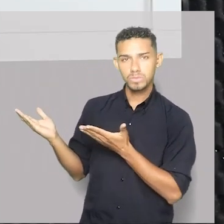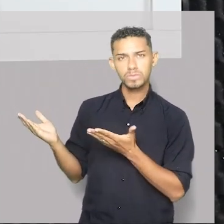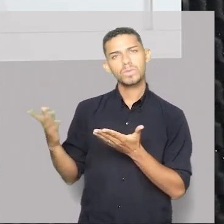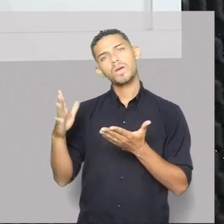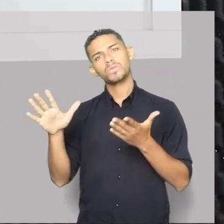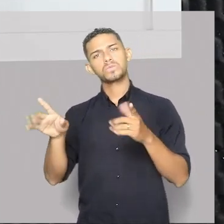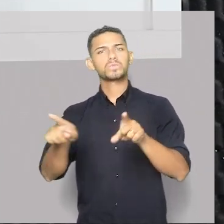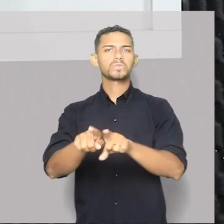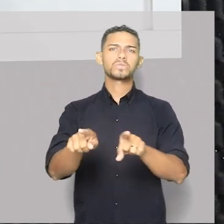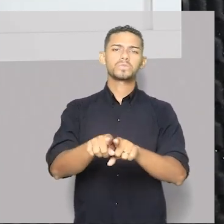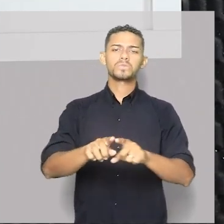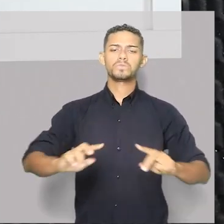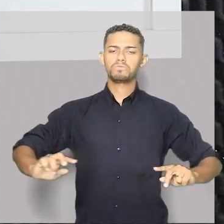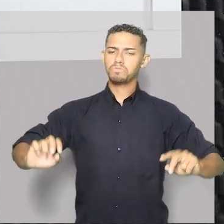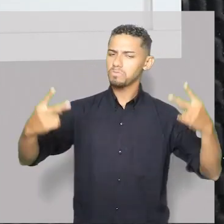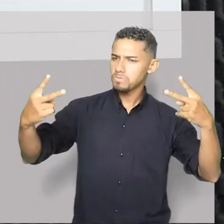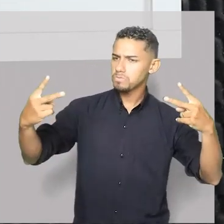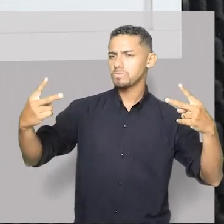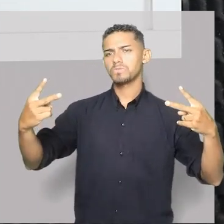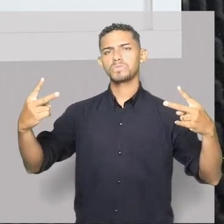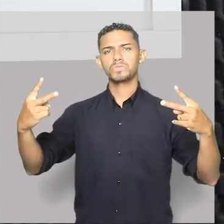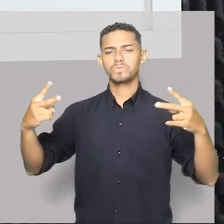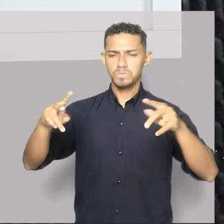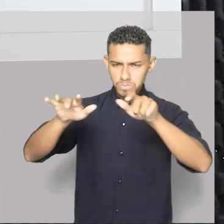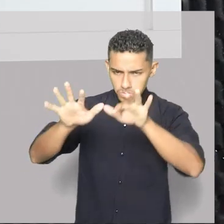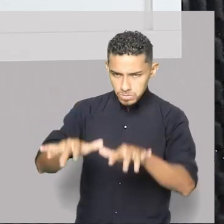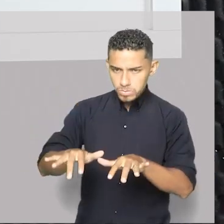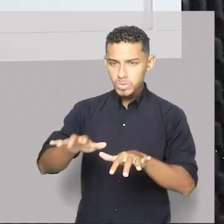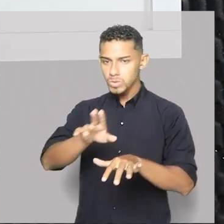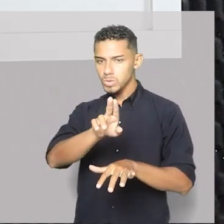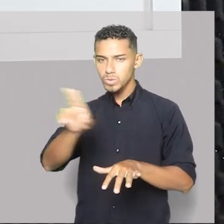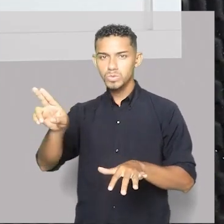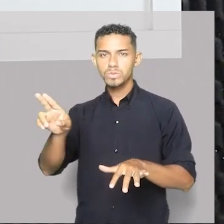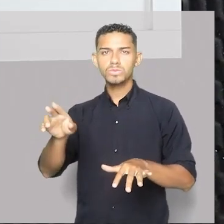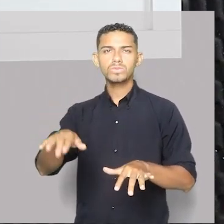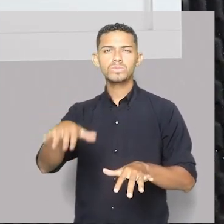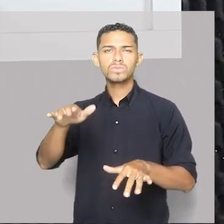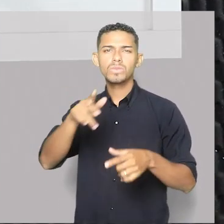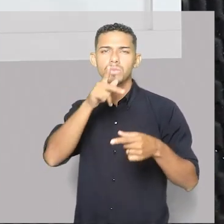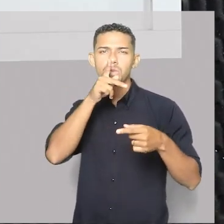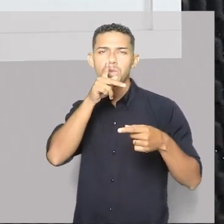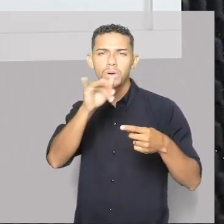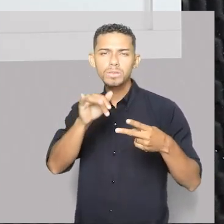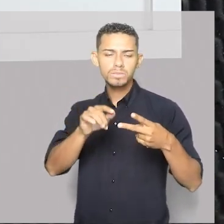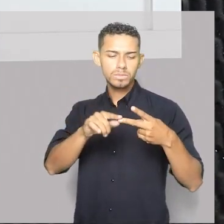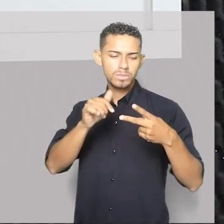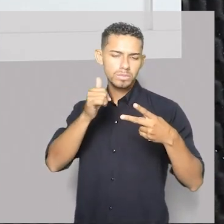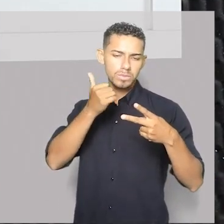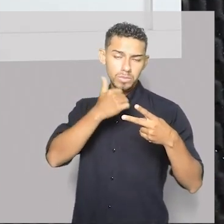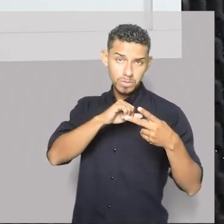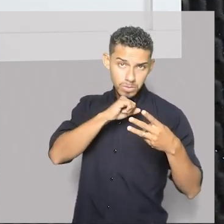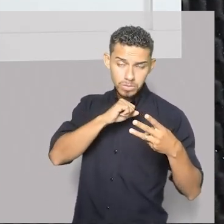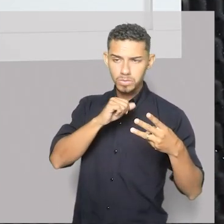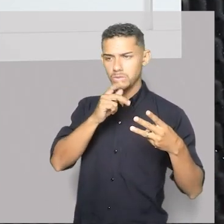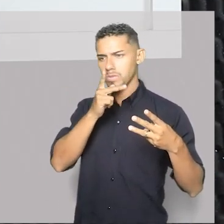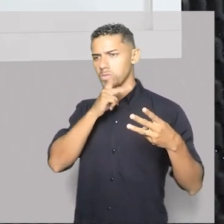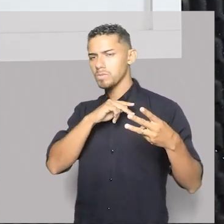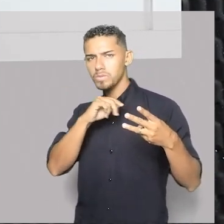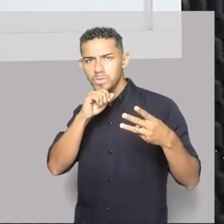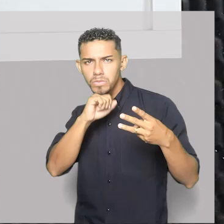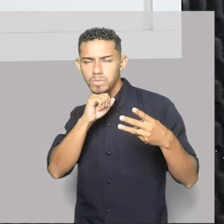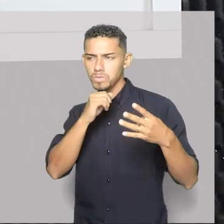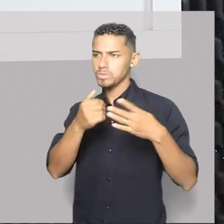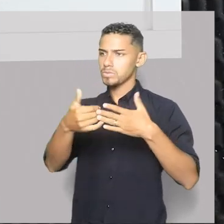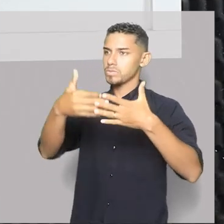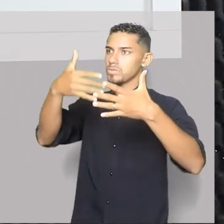alguns sites na internet, onde você joga seu nome e ali aparece quem são seus pais, quem são seus avós, seus bisavós, constrói ali